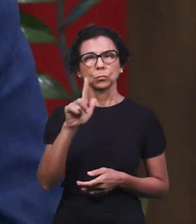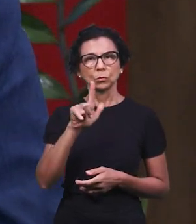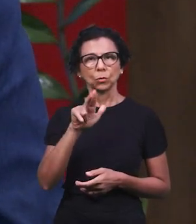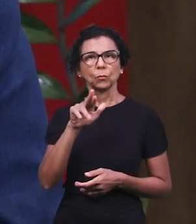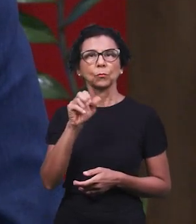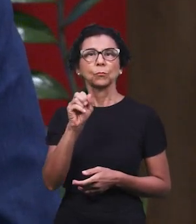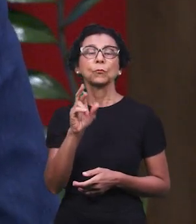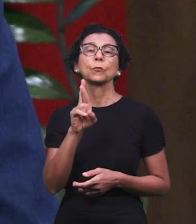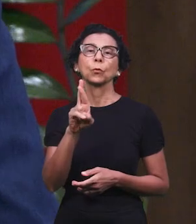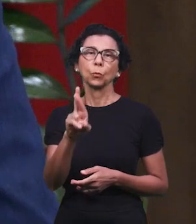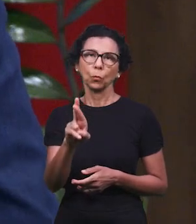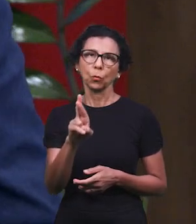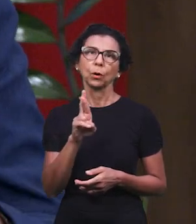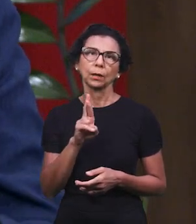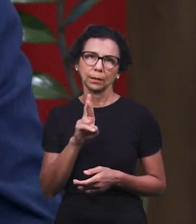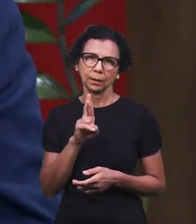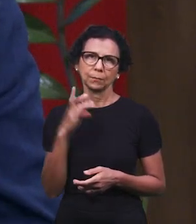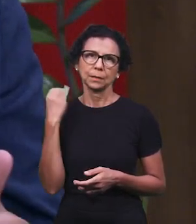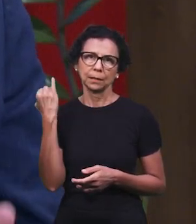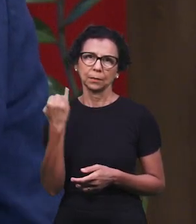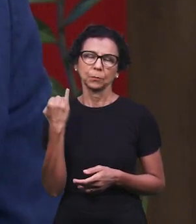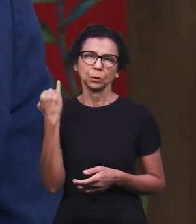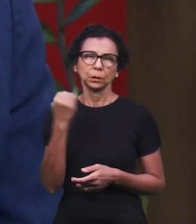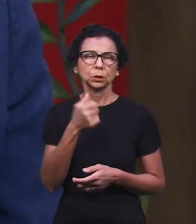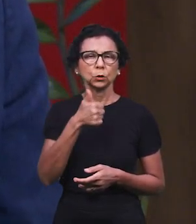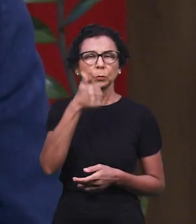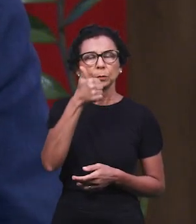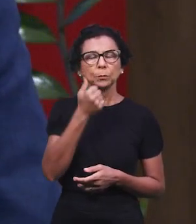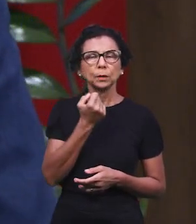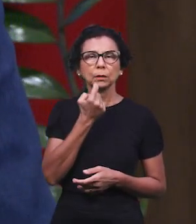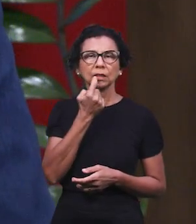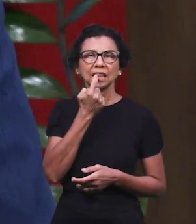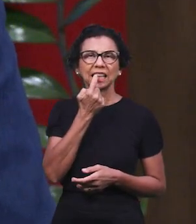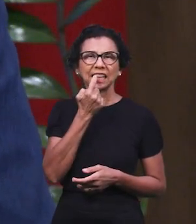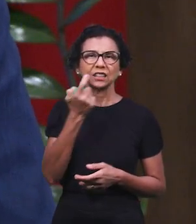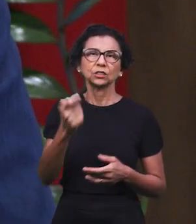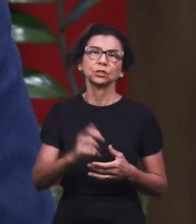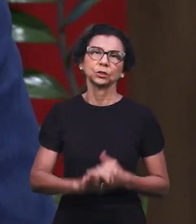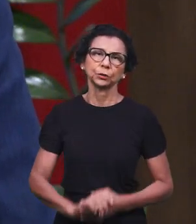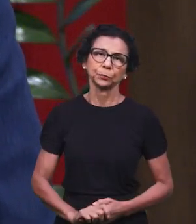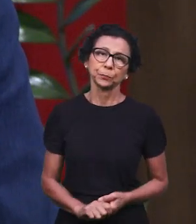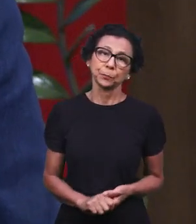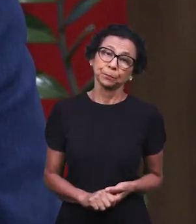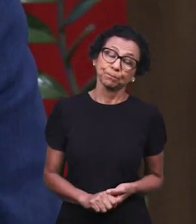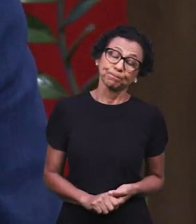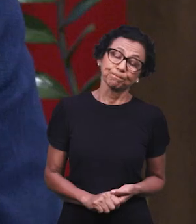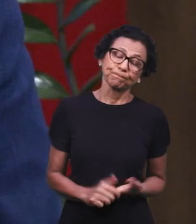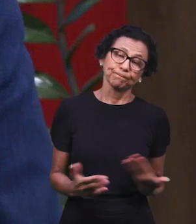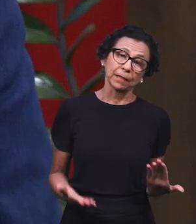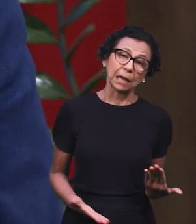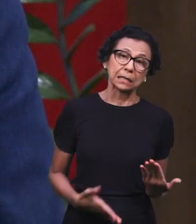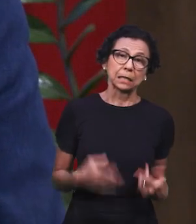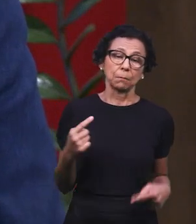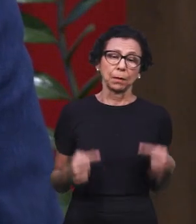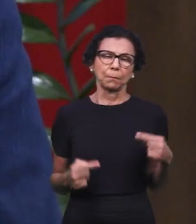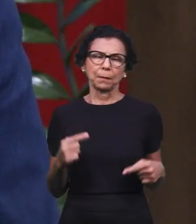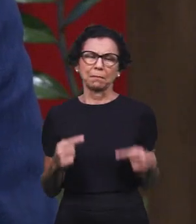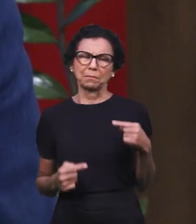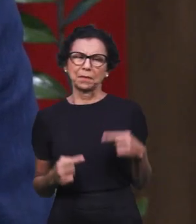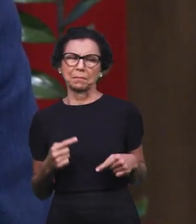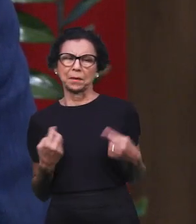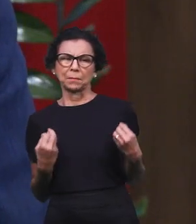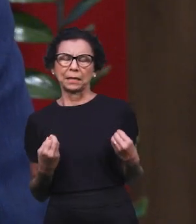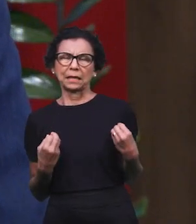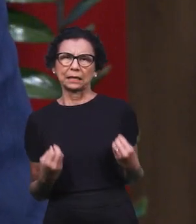dizer, uma polêmica, né? Mas pelos olhos da ciência, e o que a gente precisa recomendar é que o creme dental precisa conter